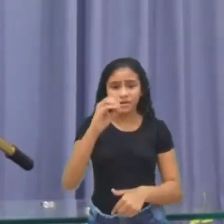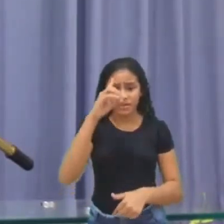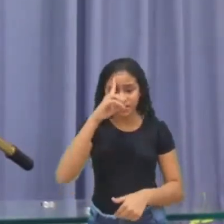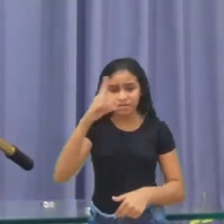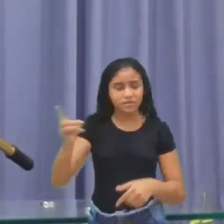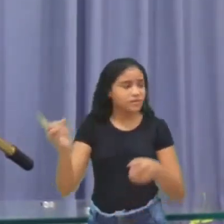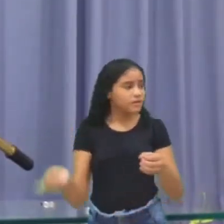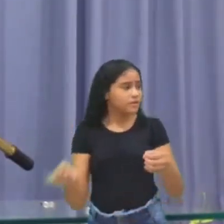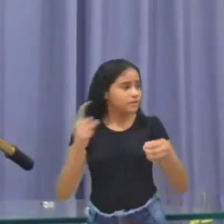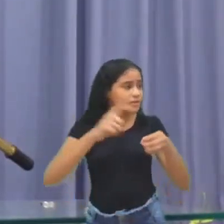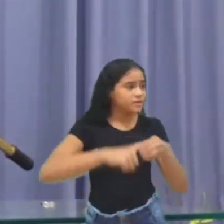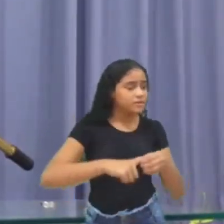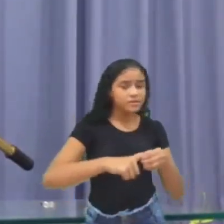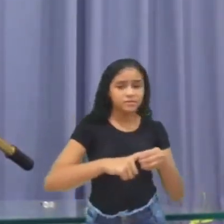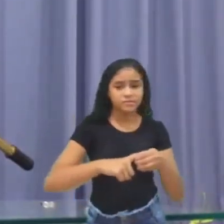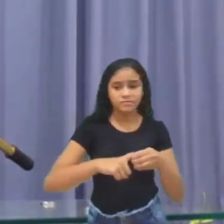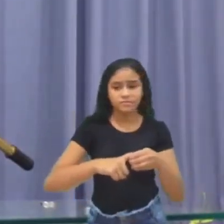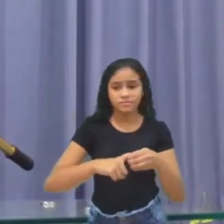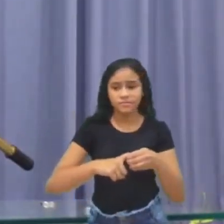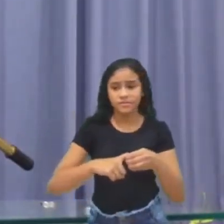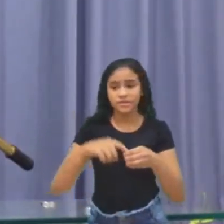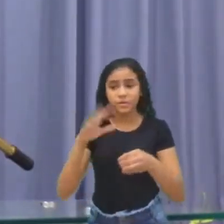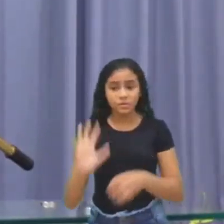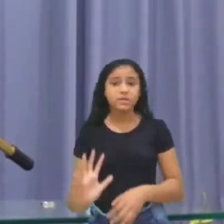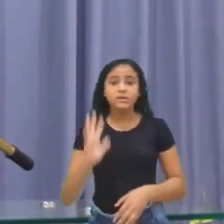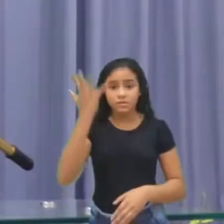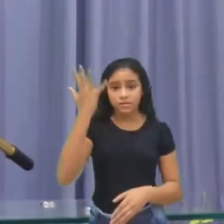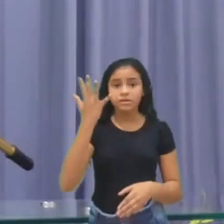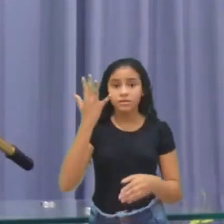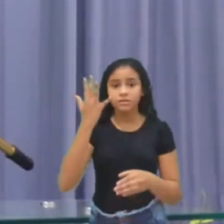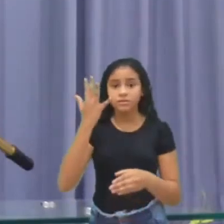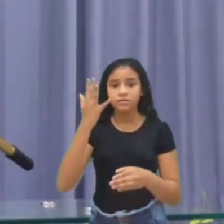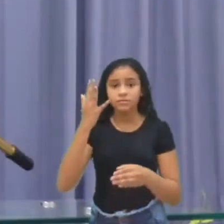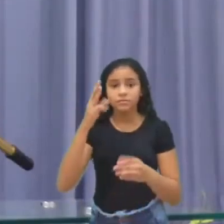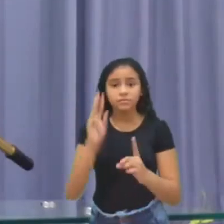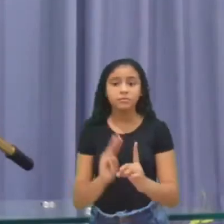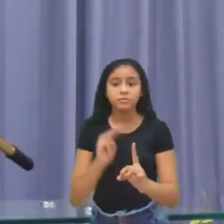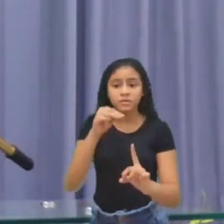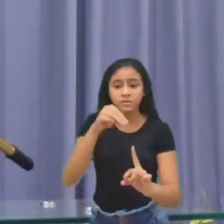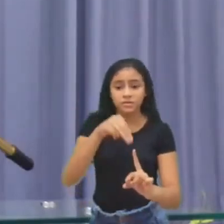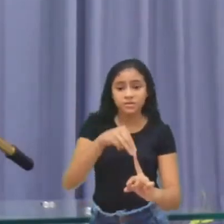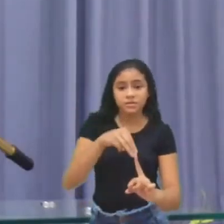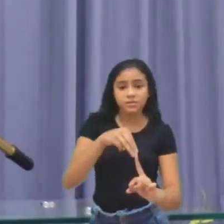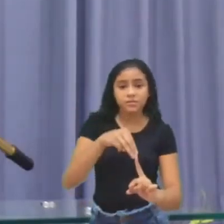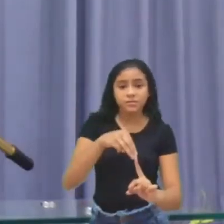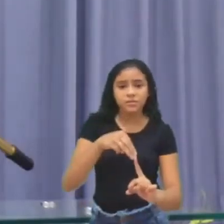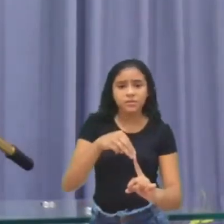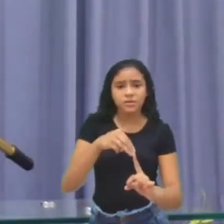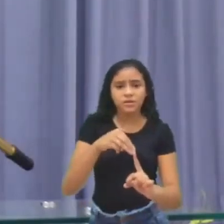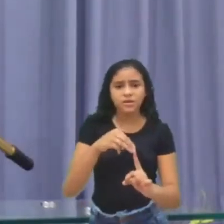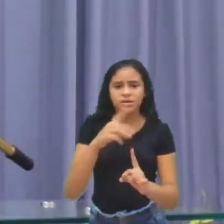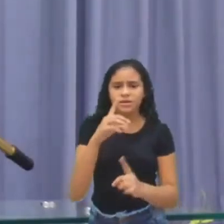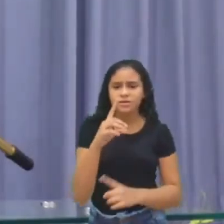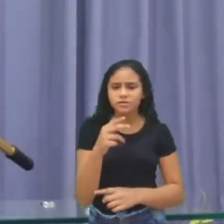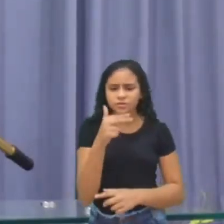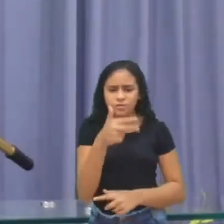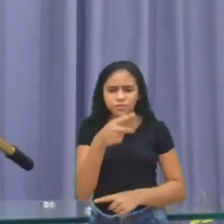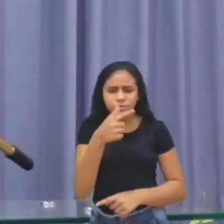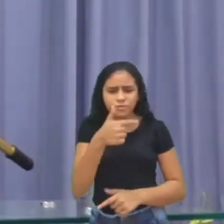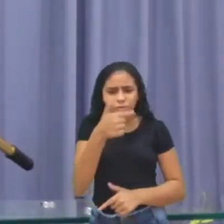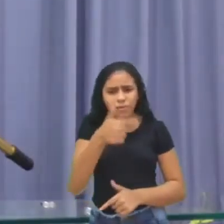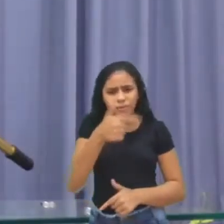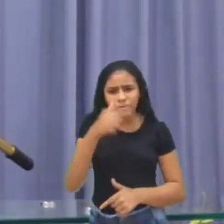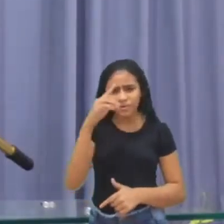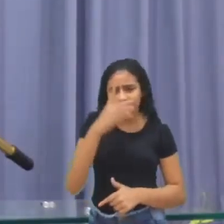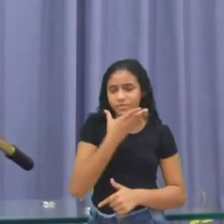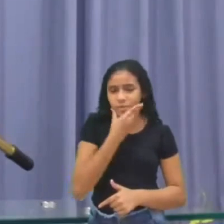terra. Eles cumpriram a missão. Aqueles 12 homens viram tudo que Moisés mandou que